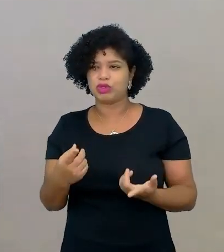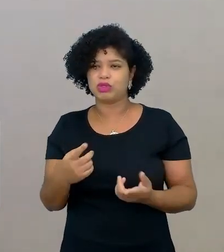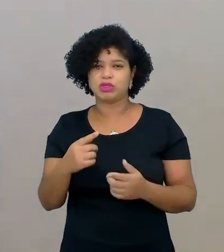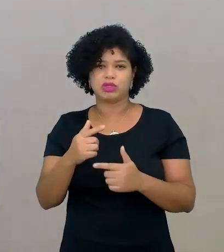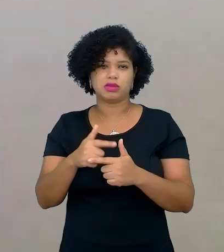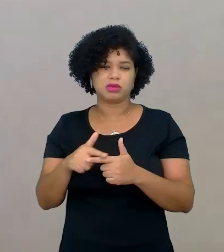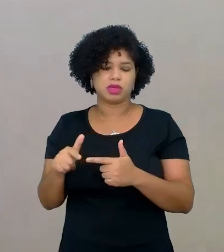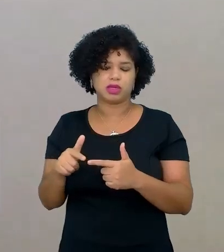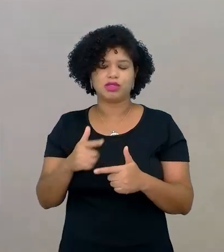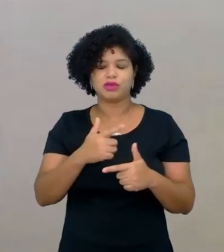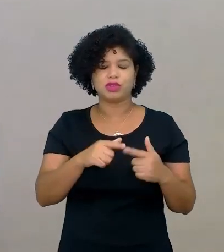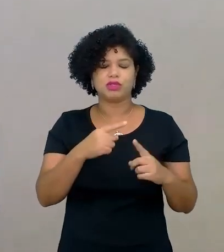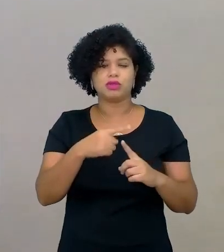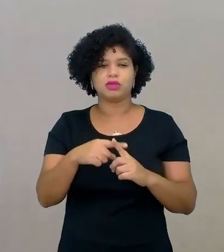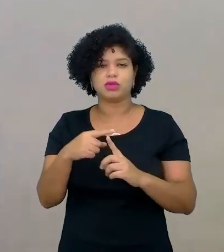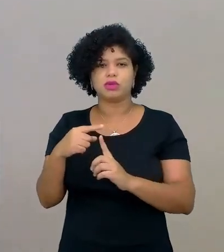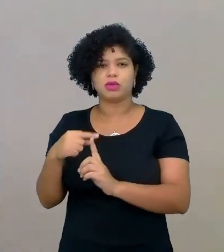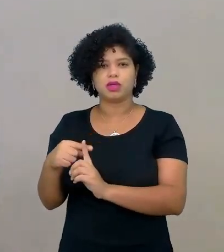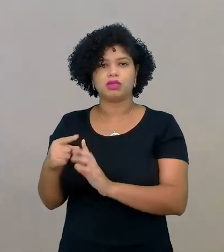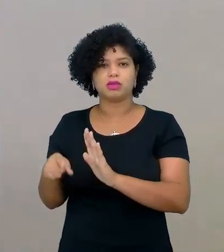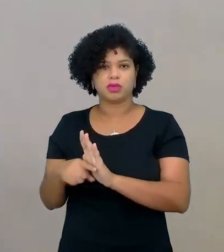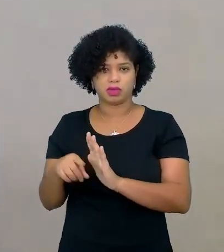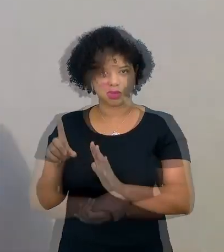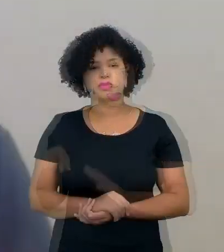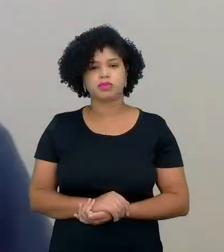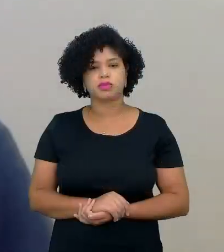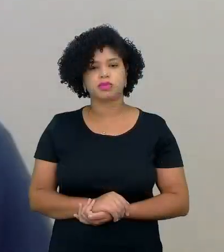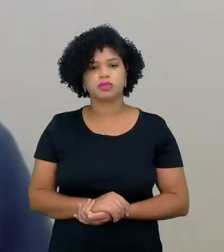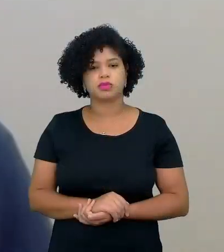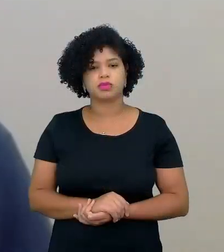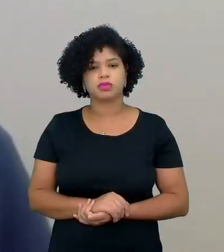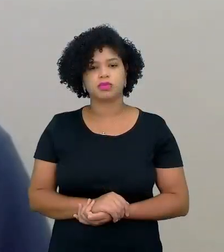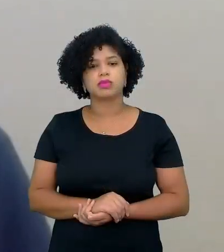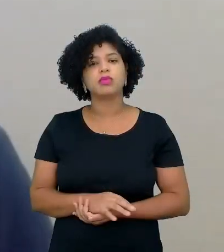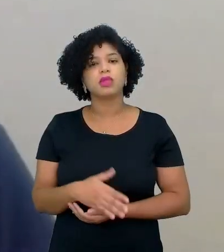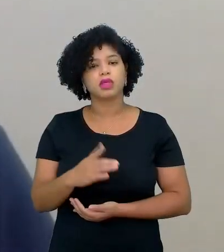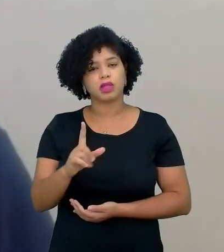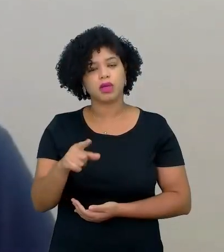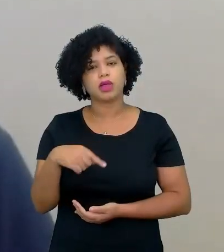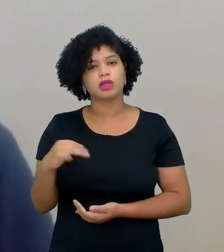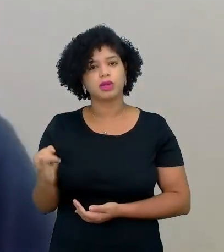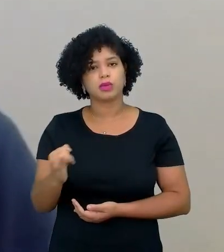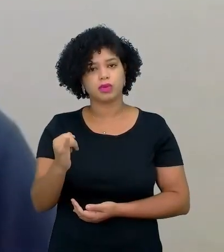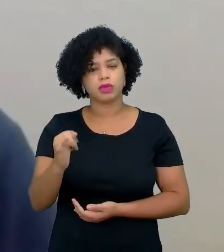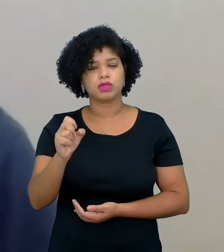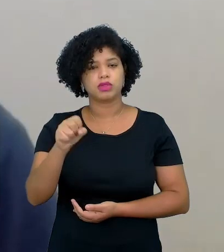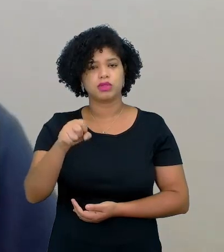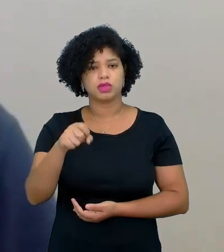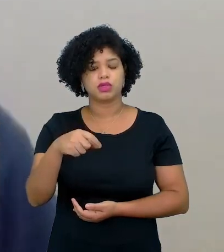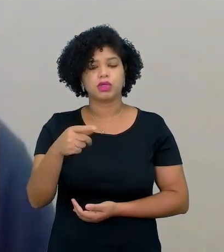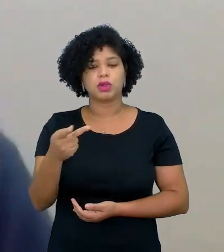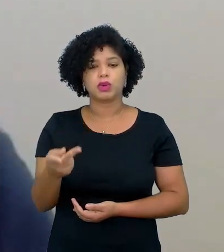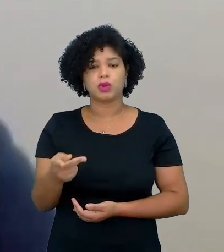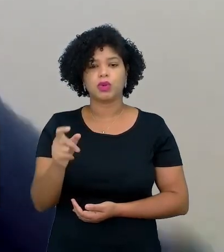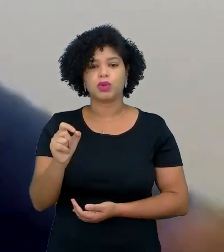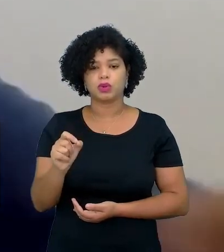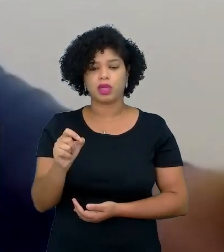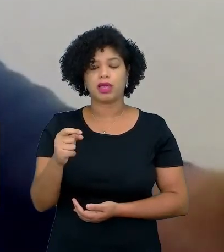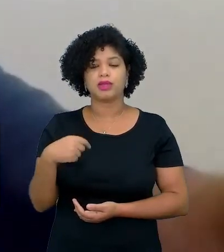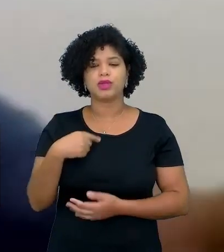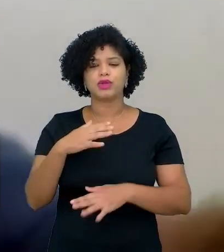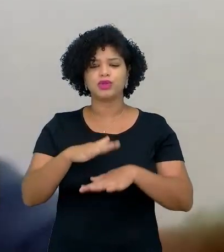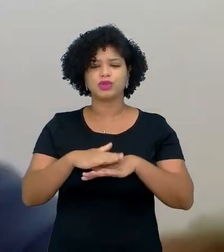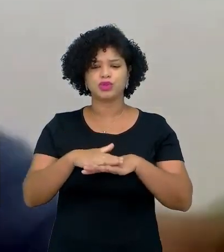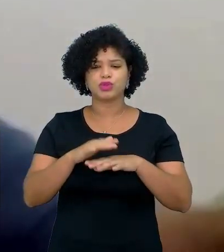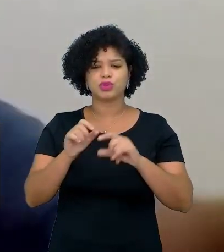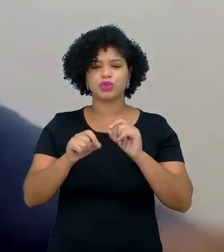básicas. Existem algumas operações que nós fazemos com números. Olá, é muito importante, então, quando a gente fala no final que nós estamos trabalhando,